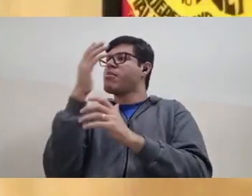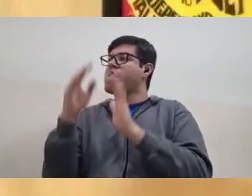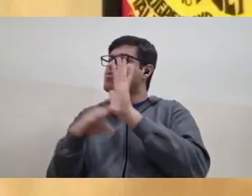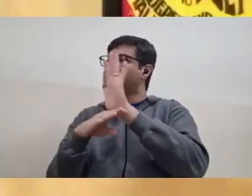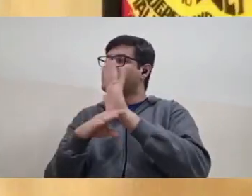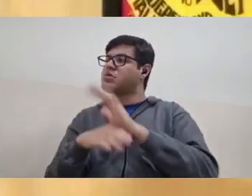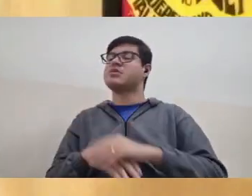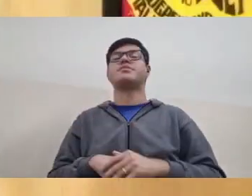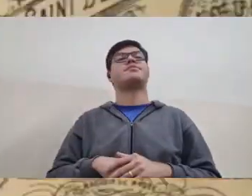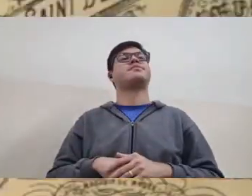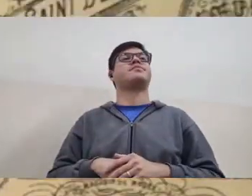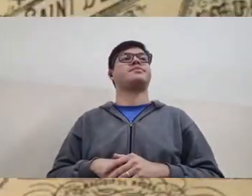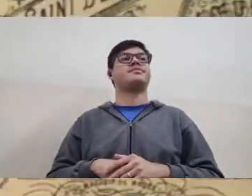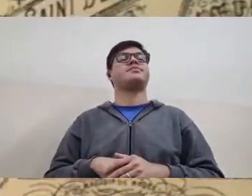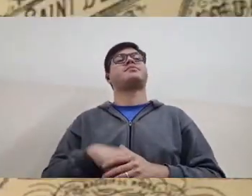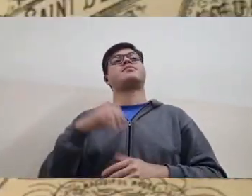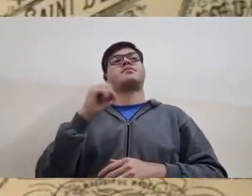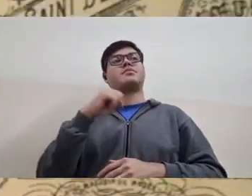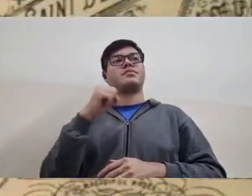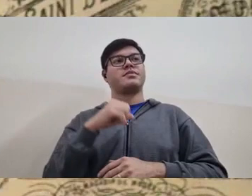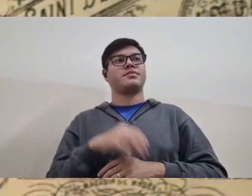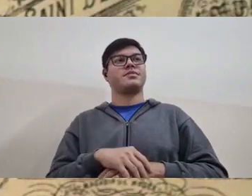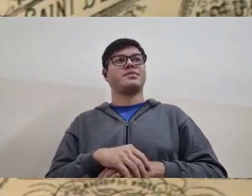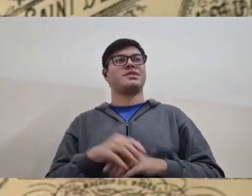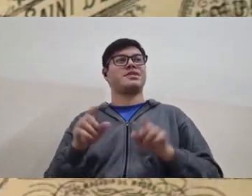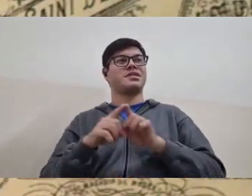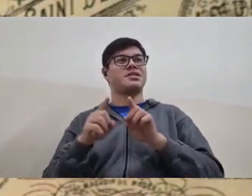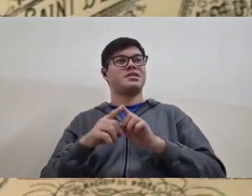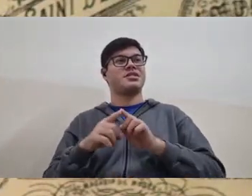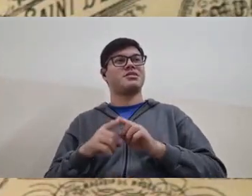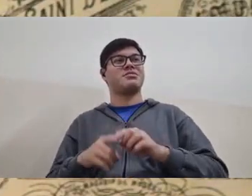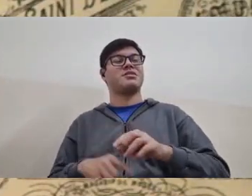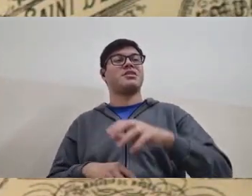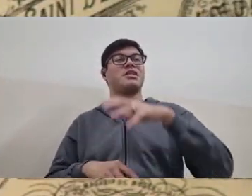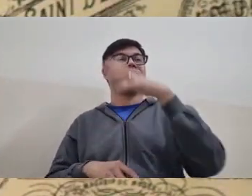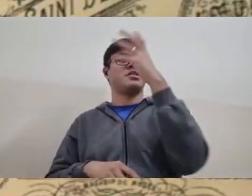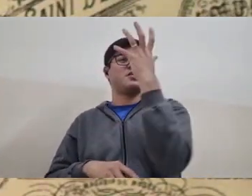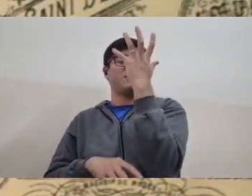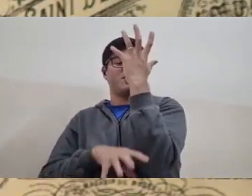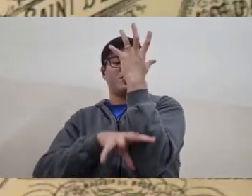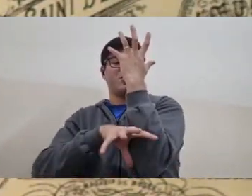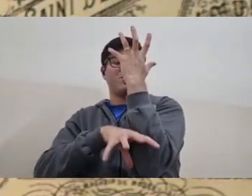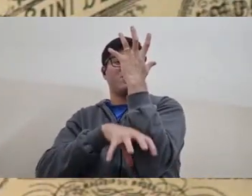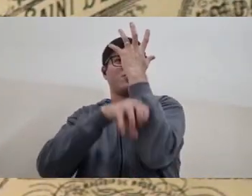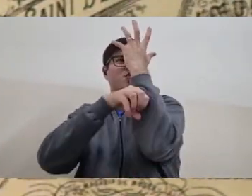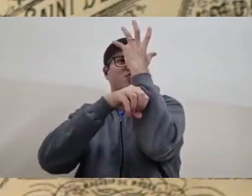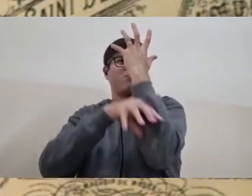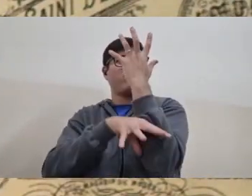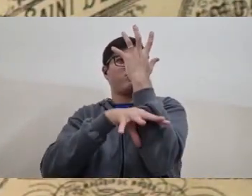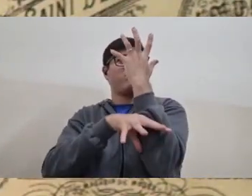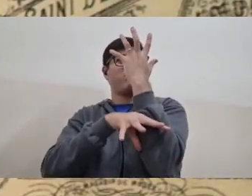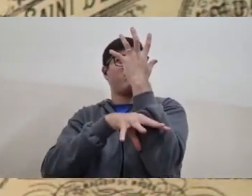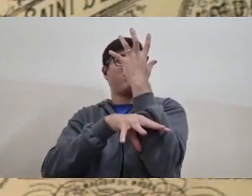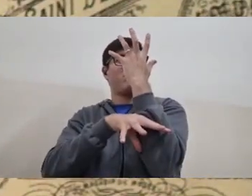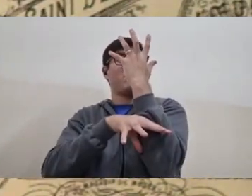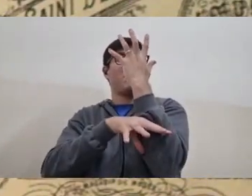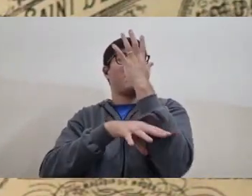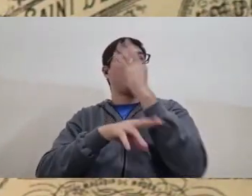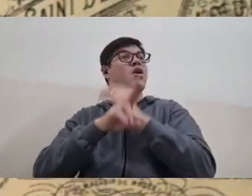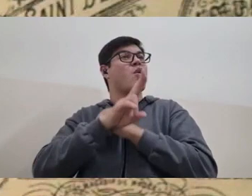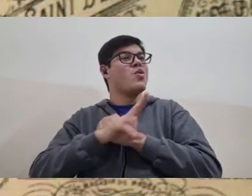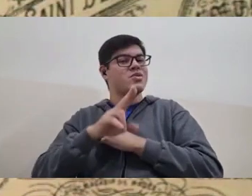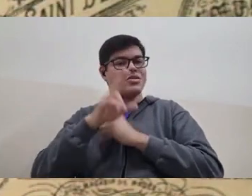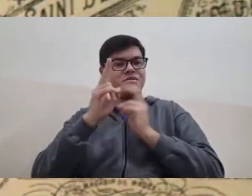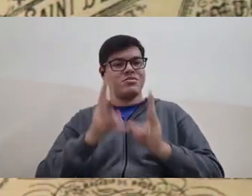Ajuda o meio ambiente. E mais do que isso também, ela segura aquele solo como sendo utilizável. Um solo que não está